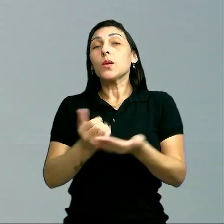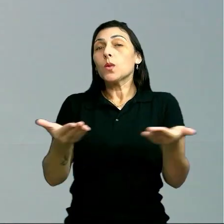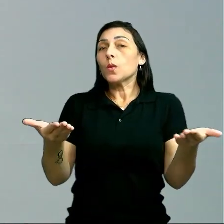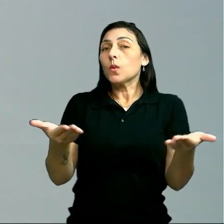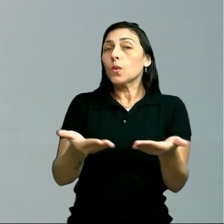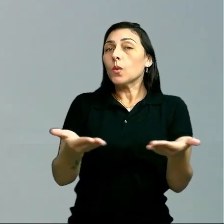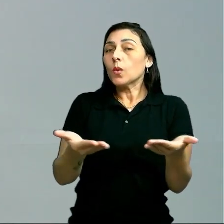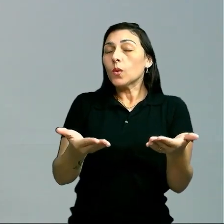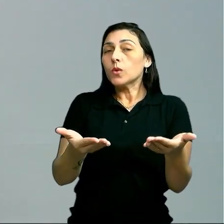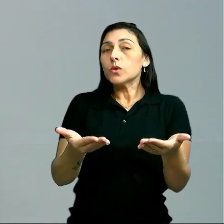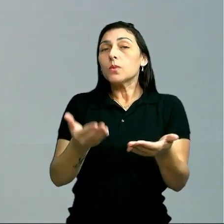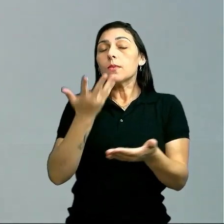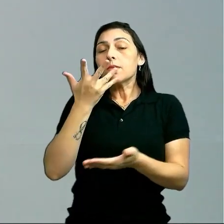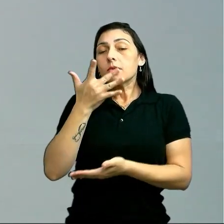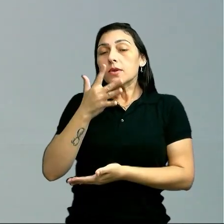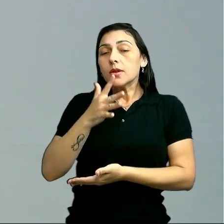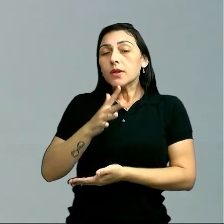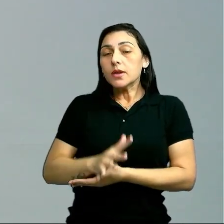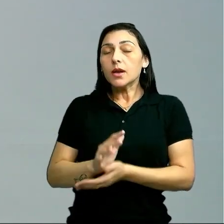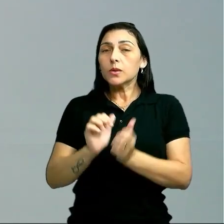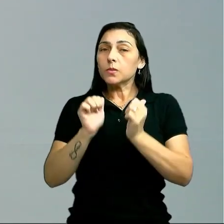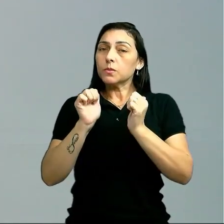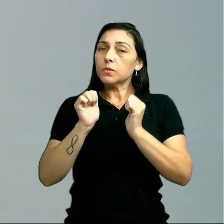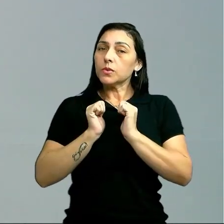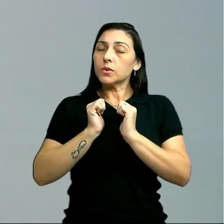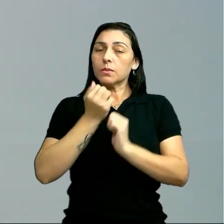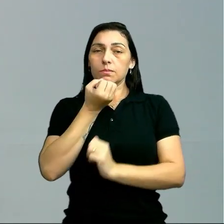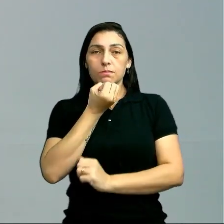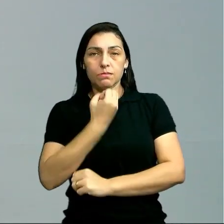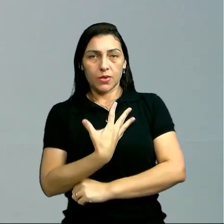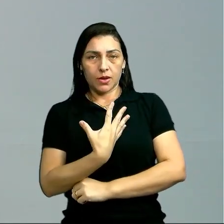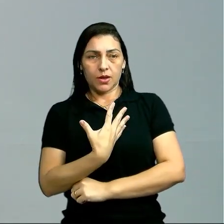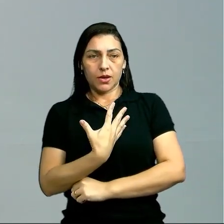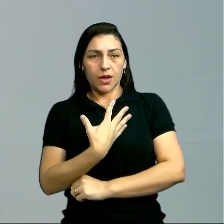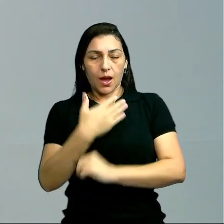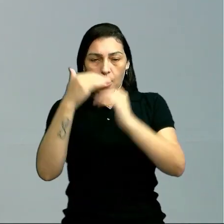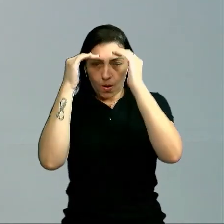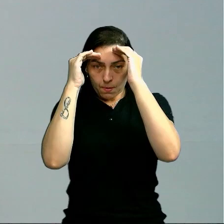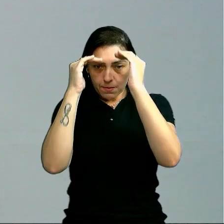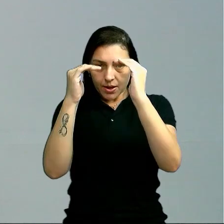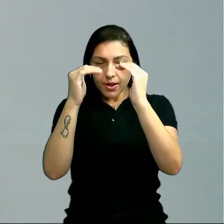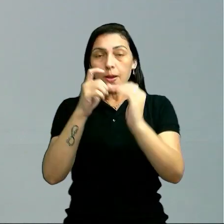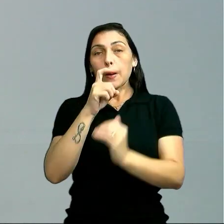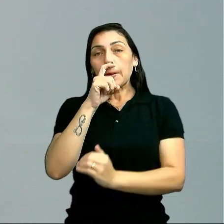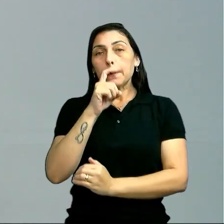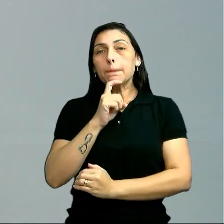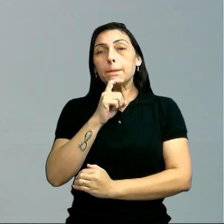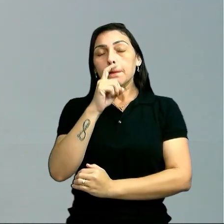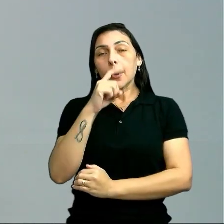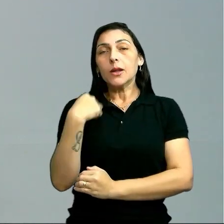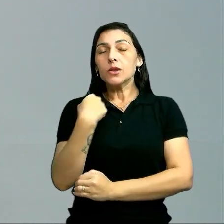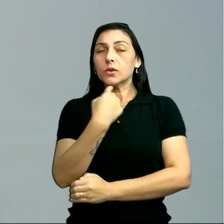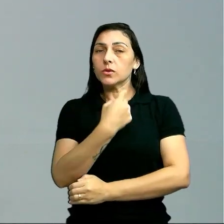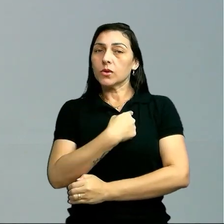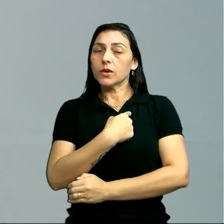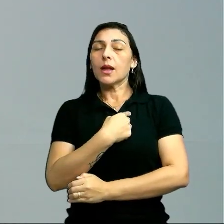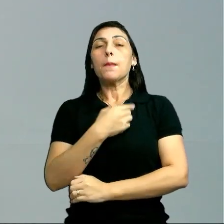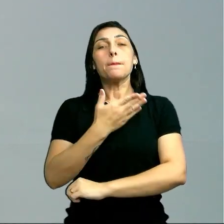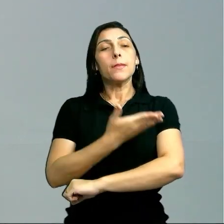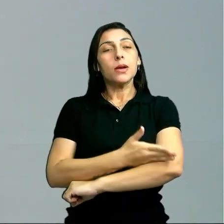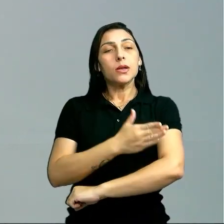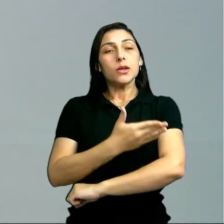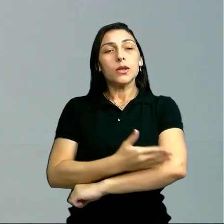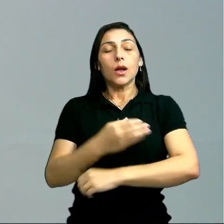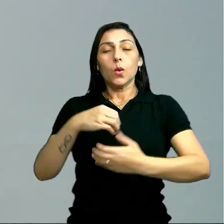hoje, quando uma criança se comporta bem ao obedecer aos pais, a gente diz que ela está praticando